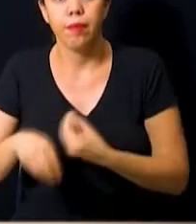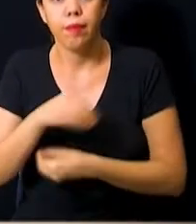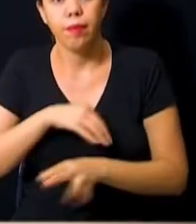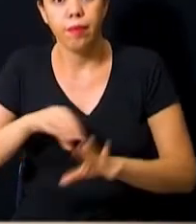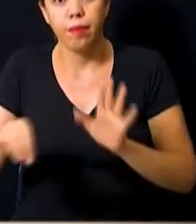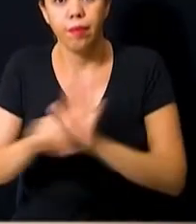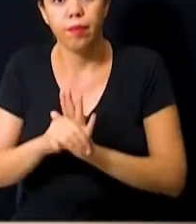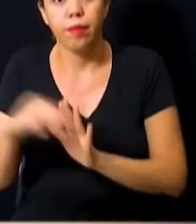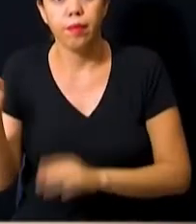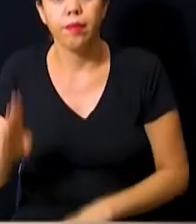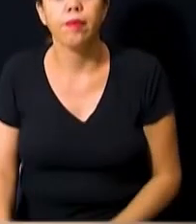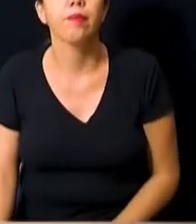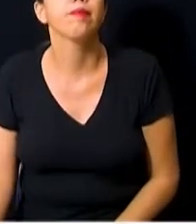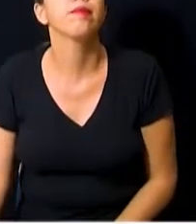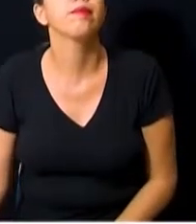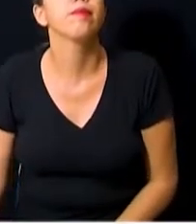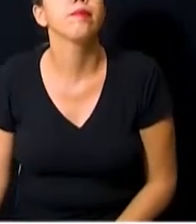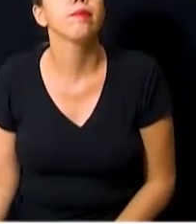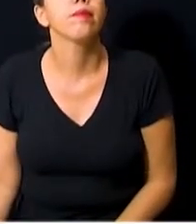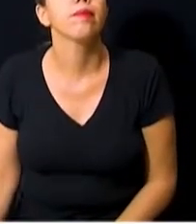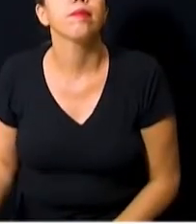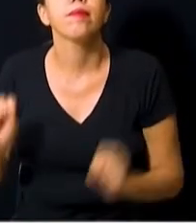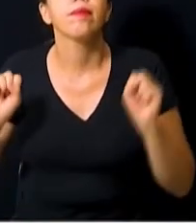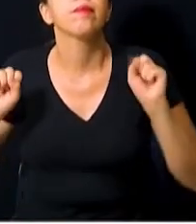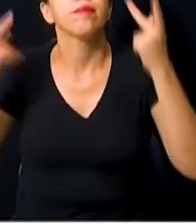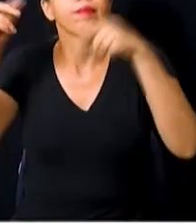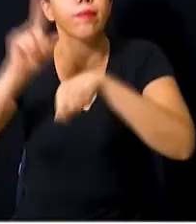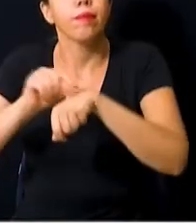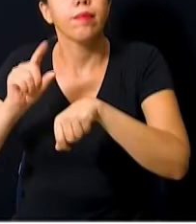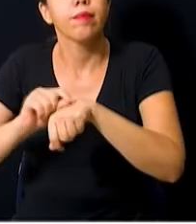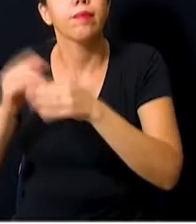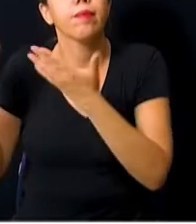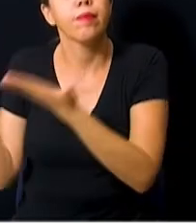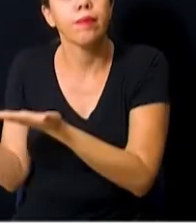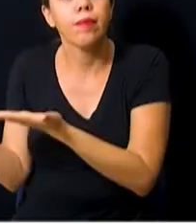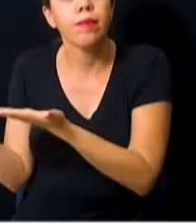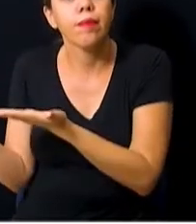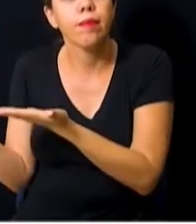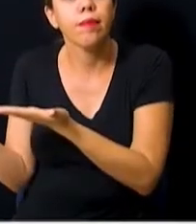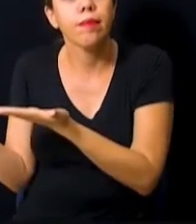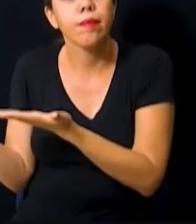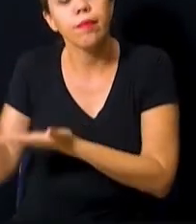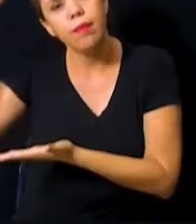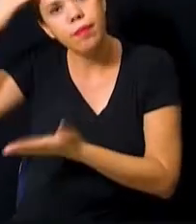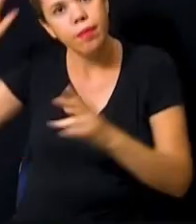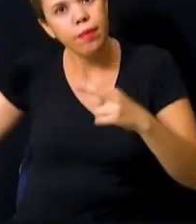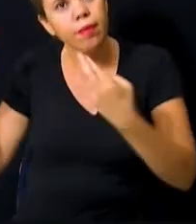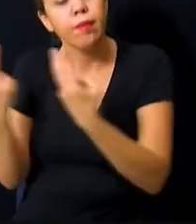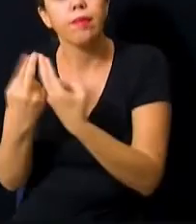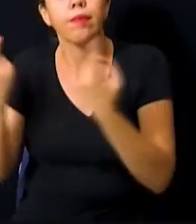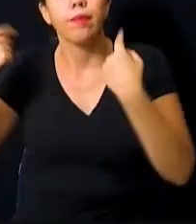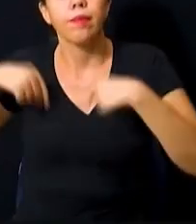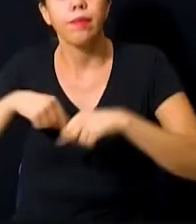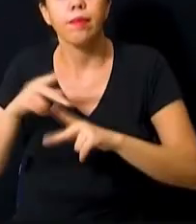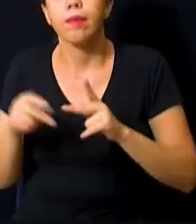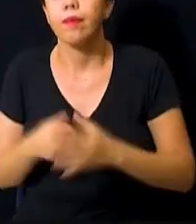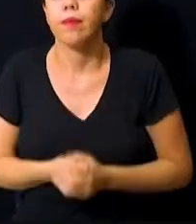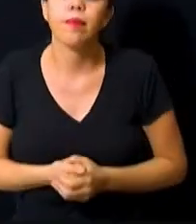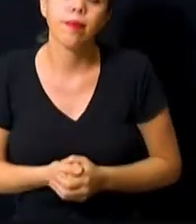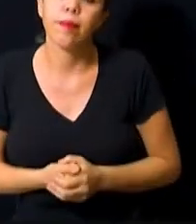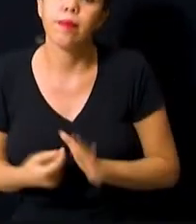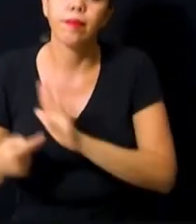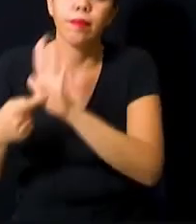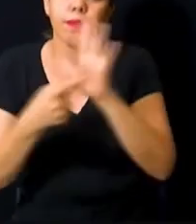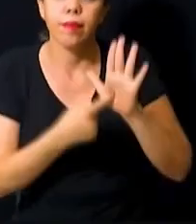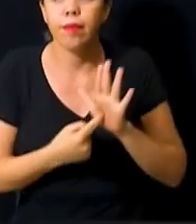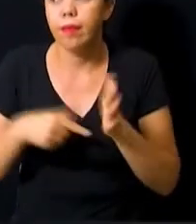da identidade nacional. No Parque Dom Pedro Shopping está rolando a exposição Império Romano e os Corpos de Pompeia.